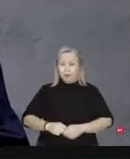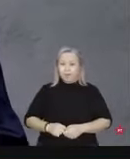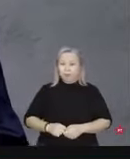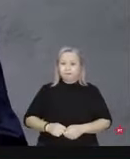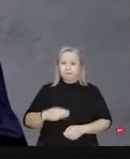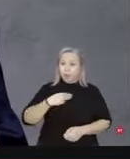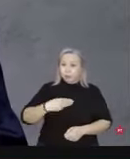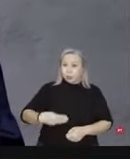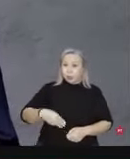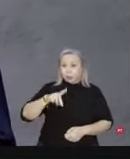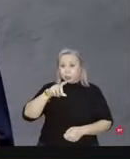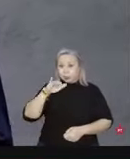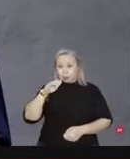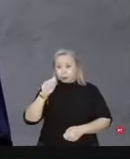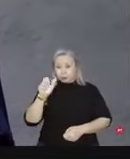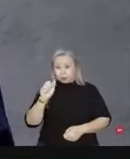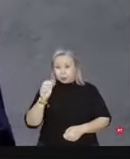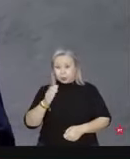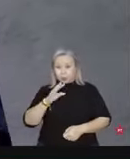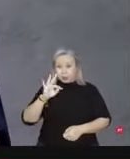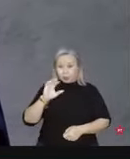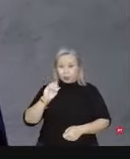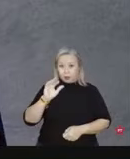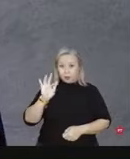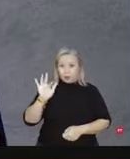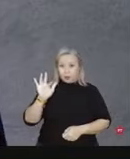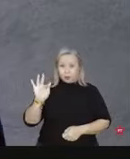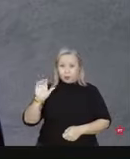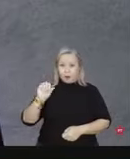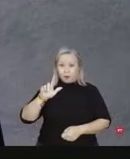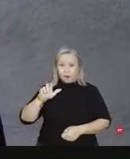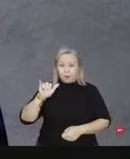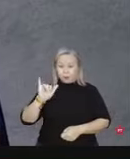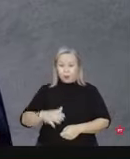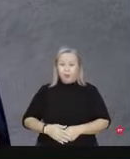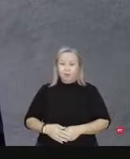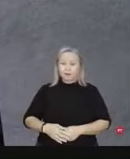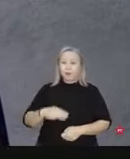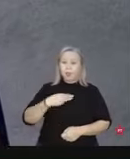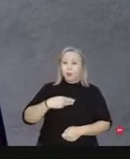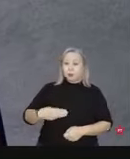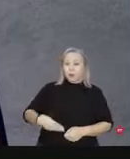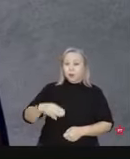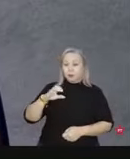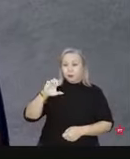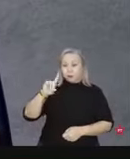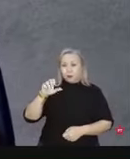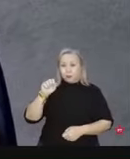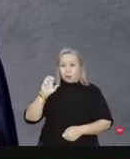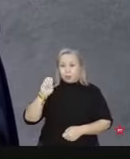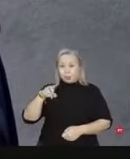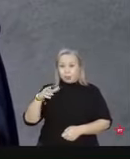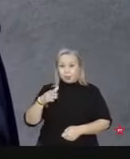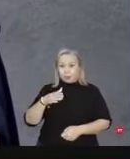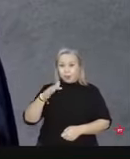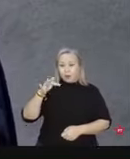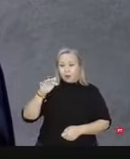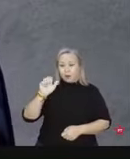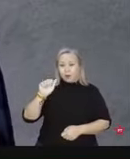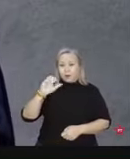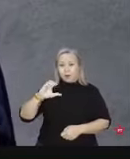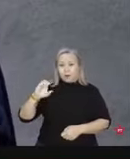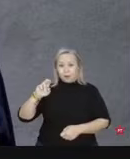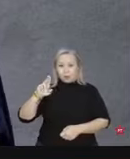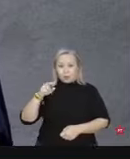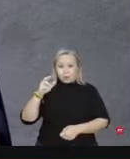ministro Luiz Roberto Barroso, ministro Edson Fachin e o sempre ministro Sepúlveda Pertence, ministro